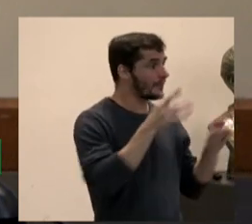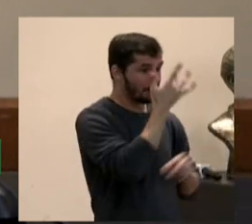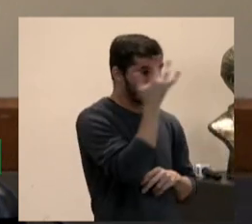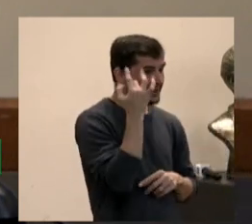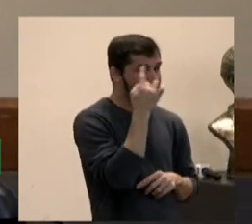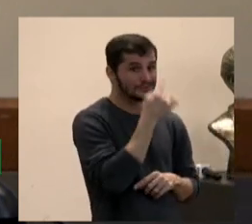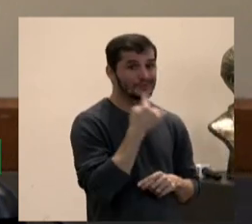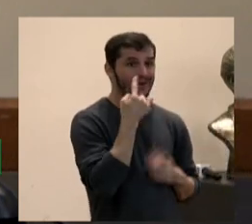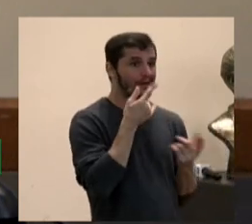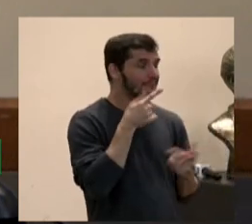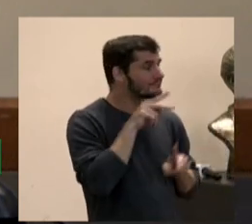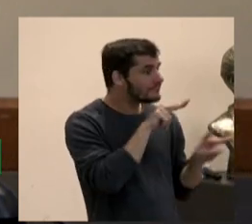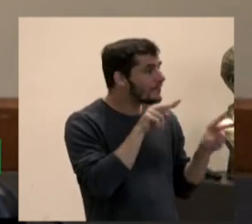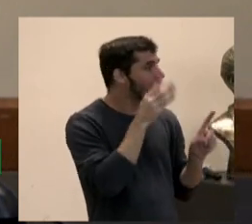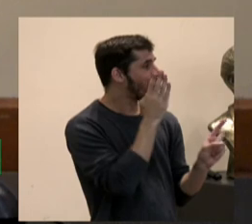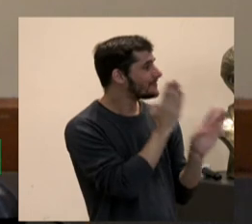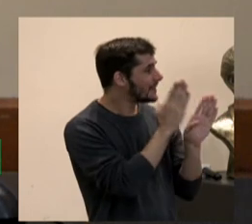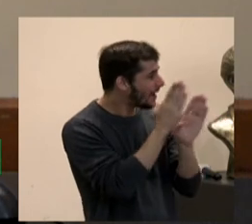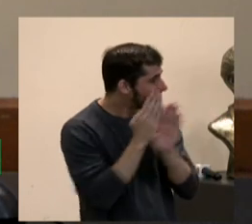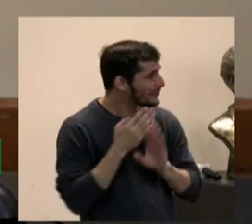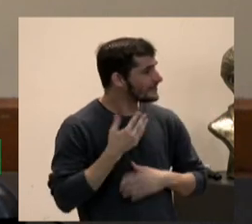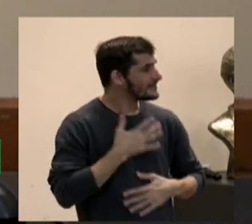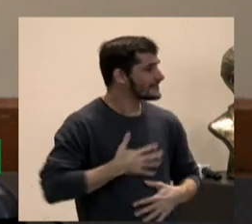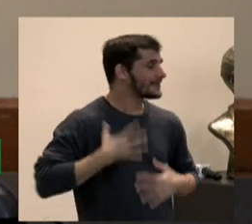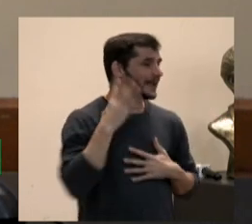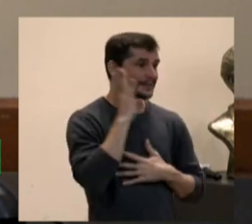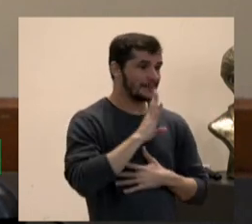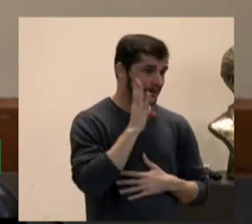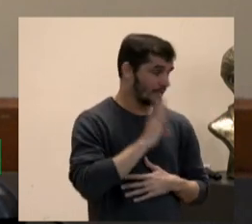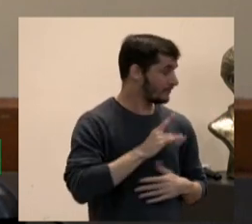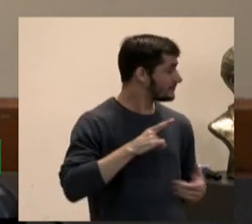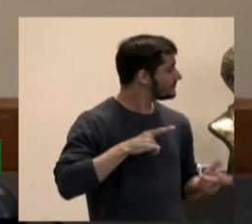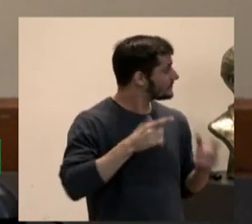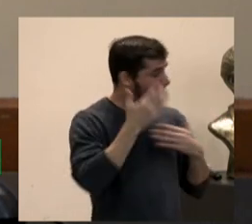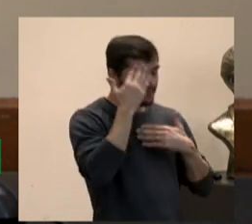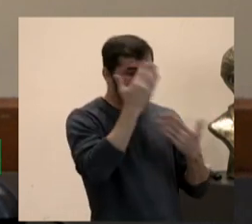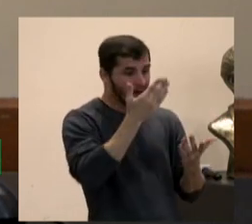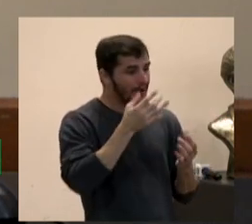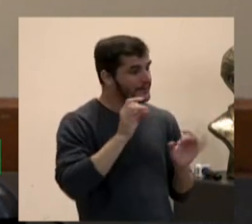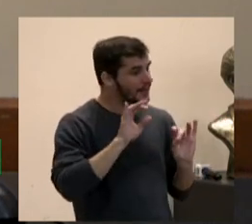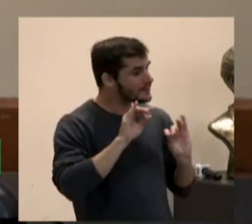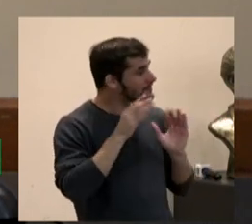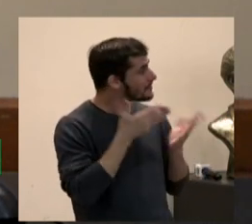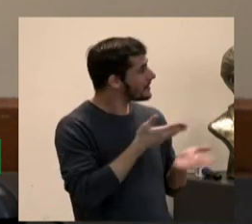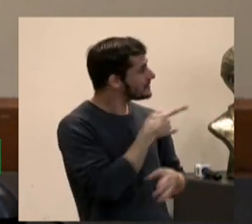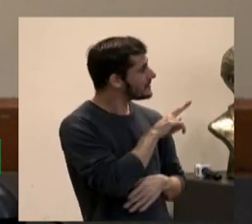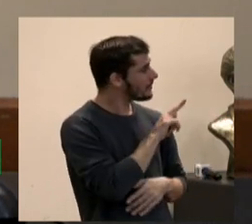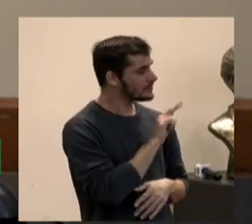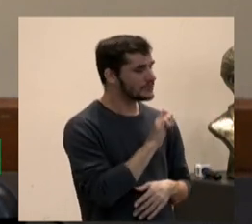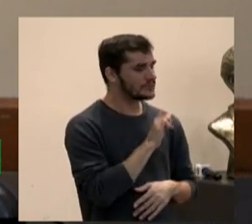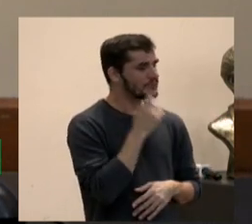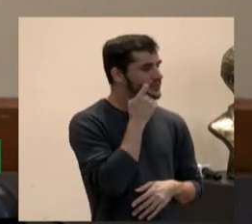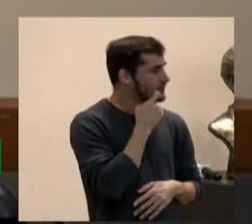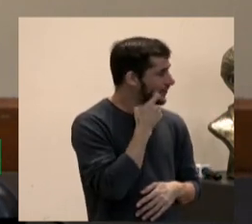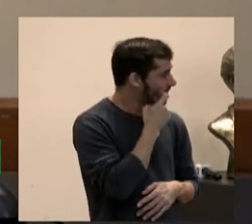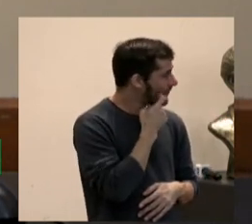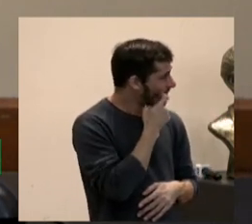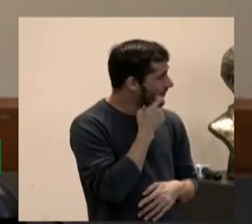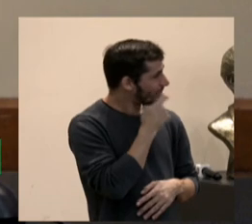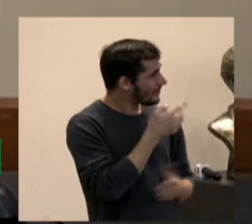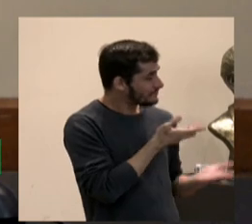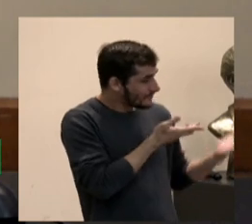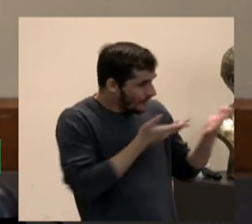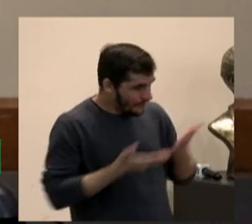as pessoas. Quero fazer um agradecimento muito especial à Giovana pela mediação do convite para estar aqui compondo